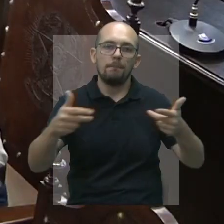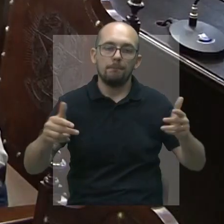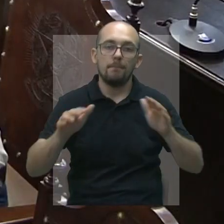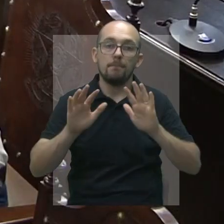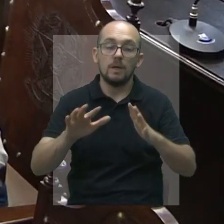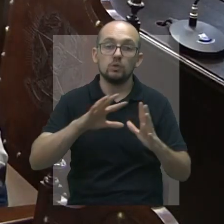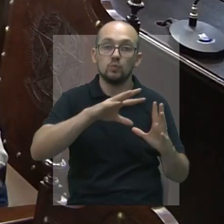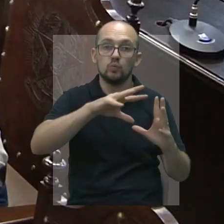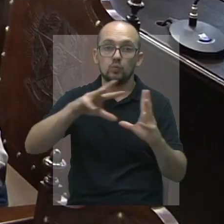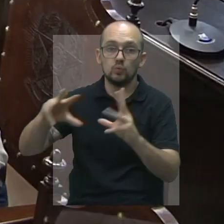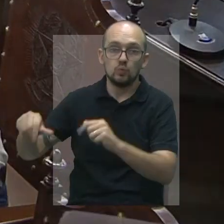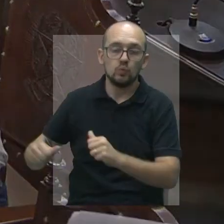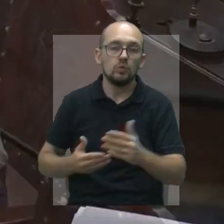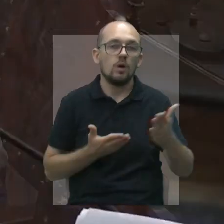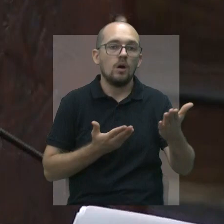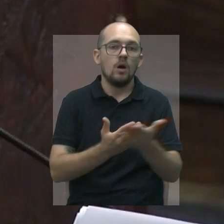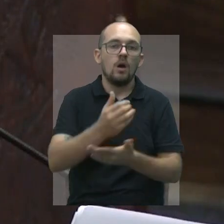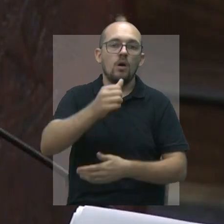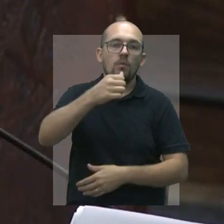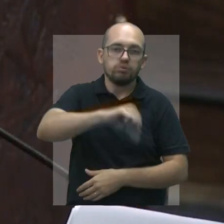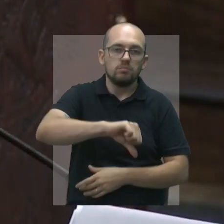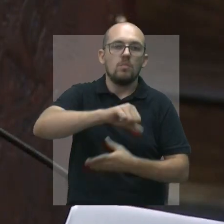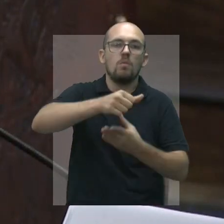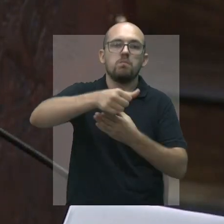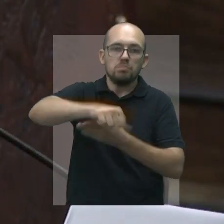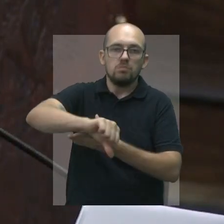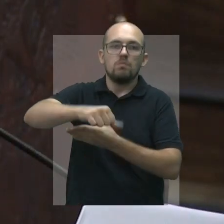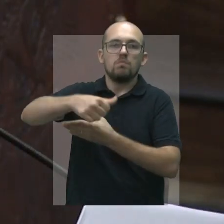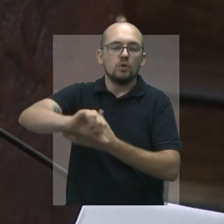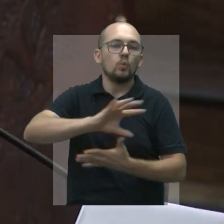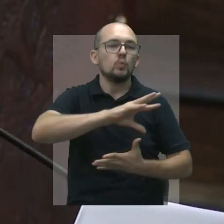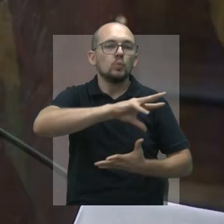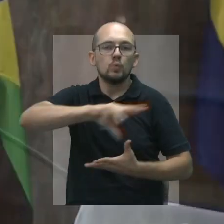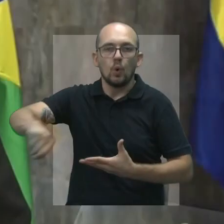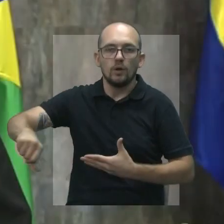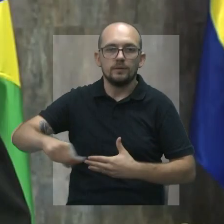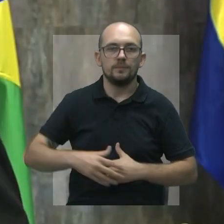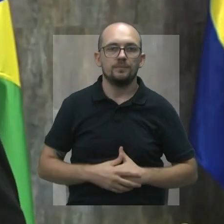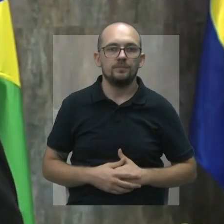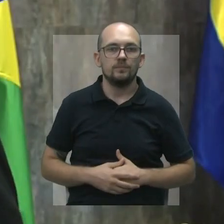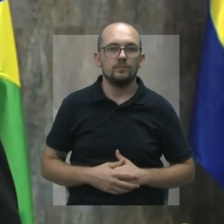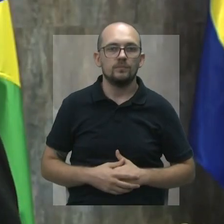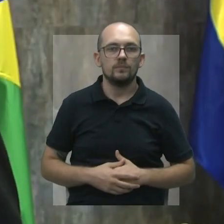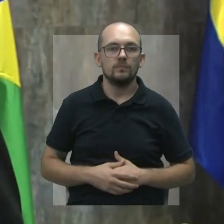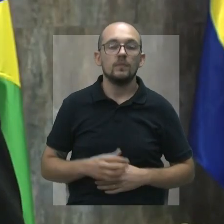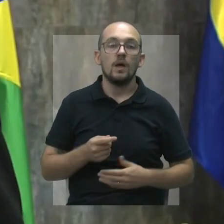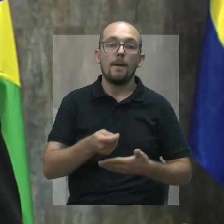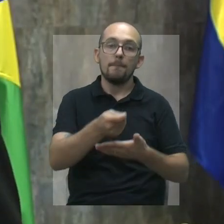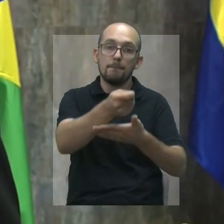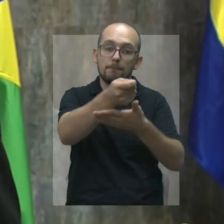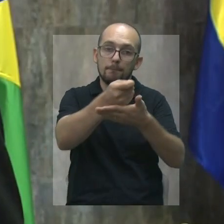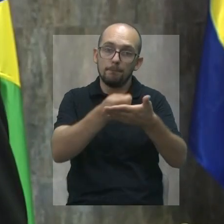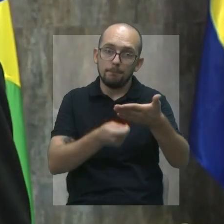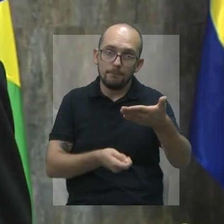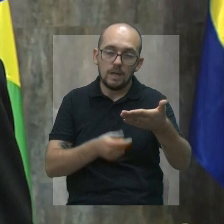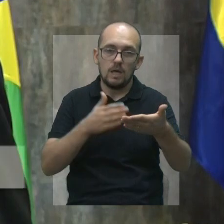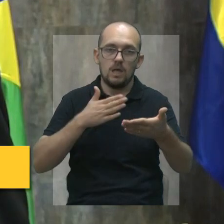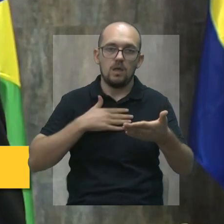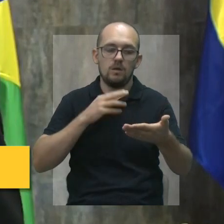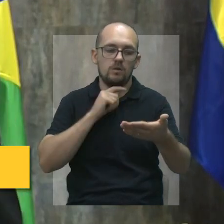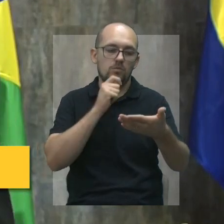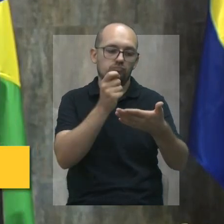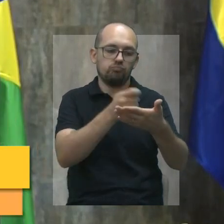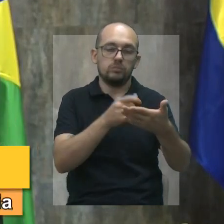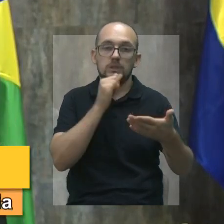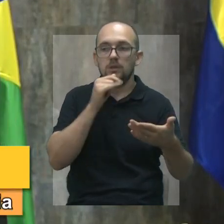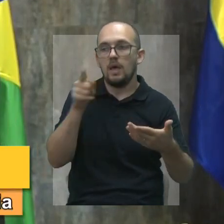elas receberam parecer contrário por parte da Comissão de Finanças. O parecer ele é construído a partir do momento que